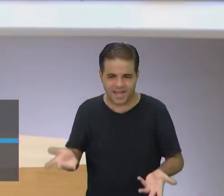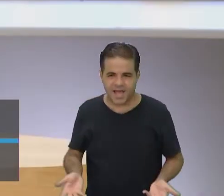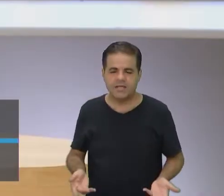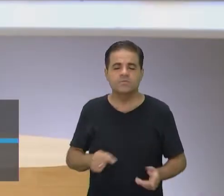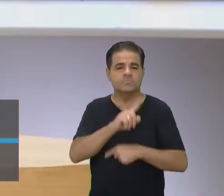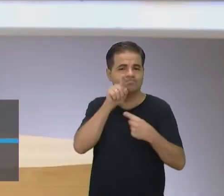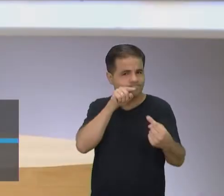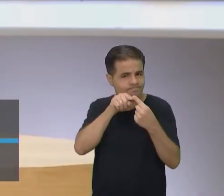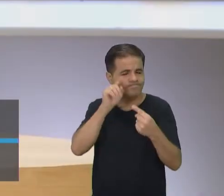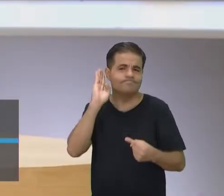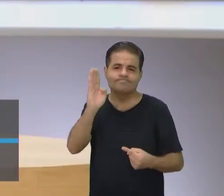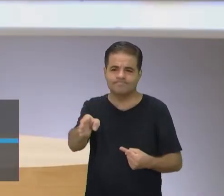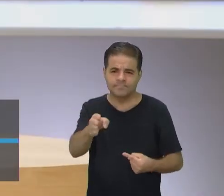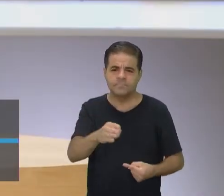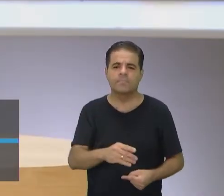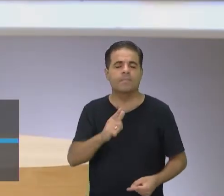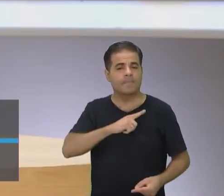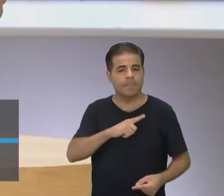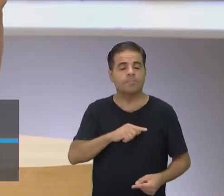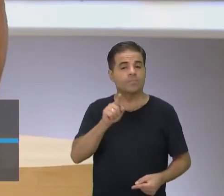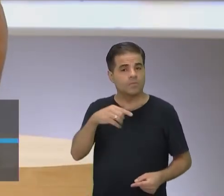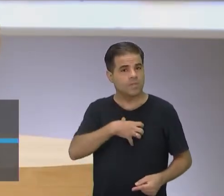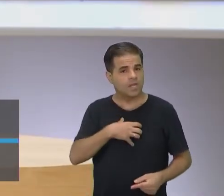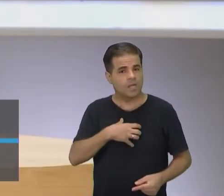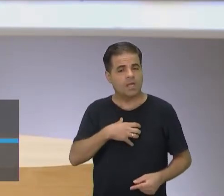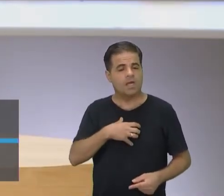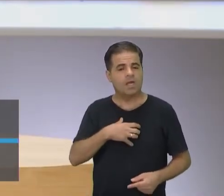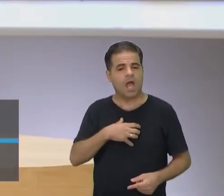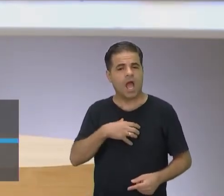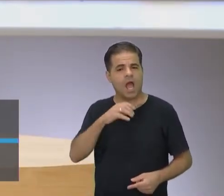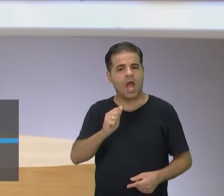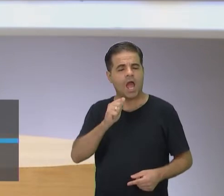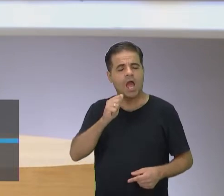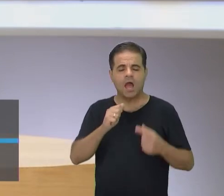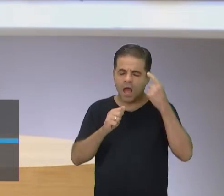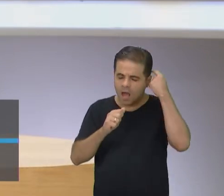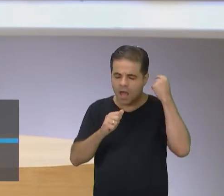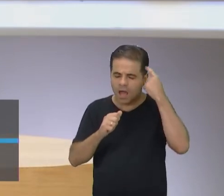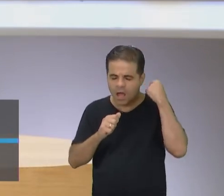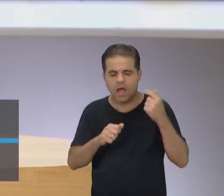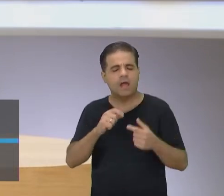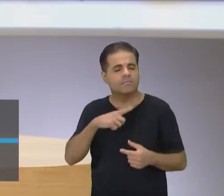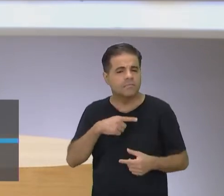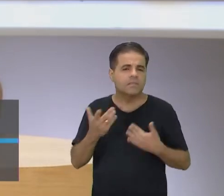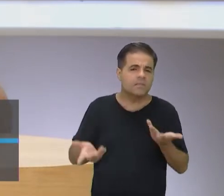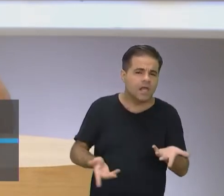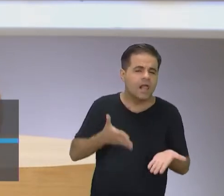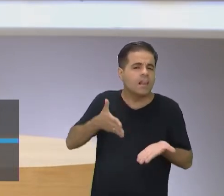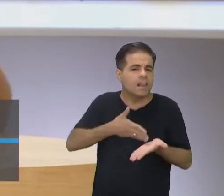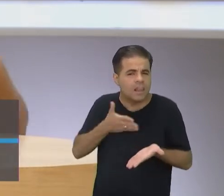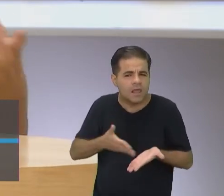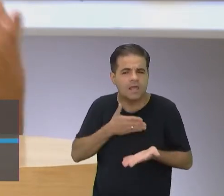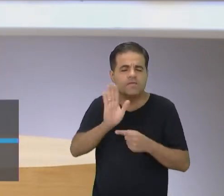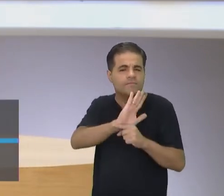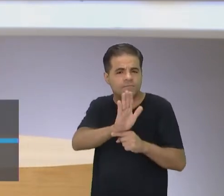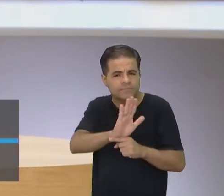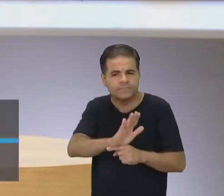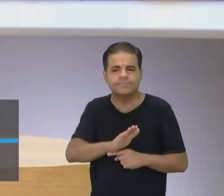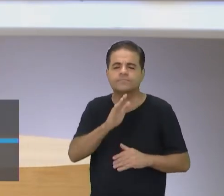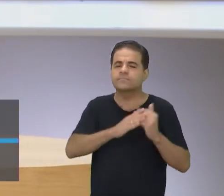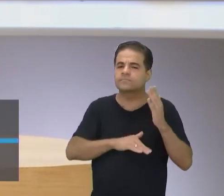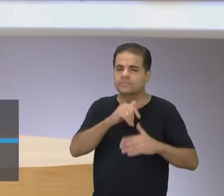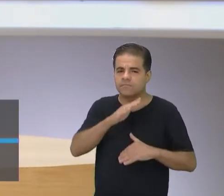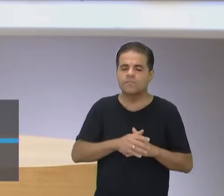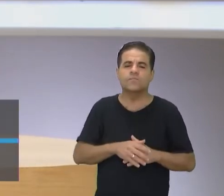essa objetividade, né? E para você ser minimalista. A gente tem até livros e filmes que falam